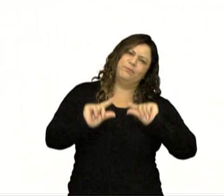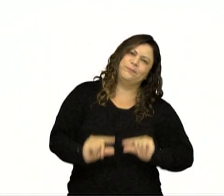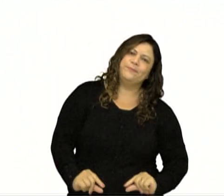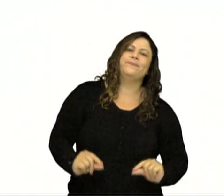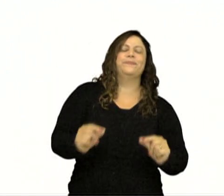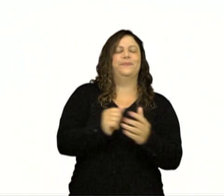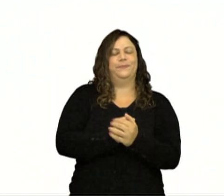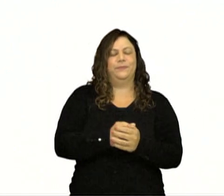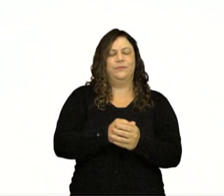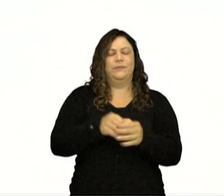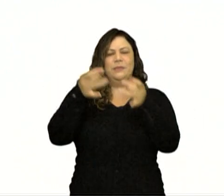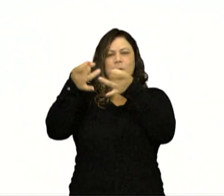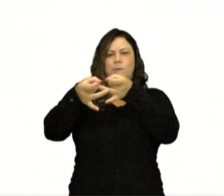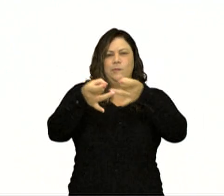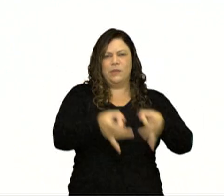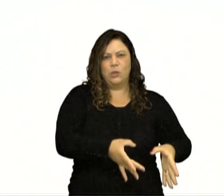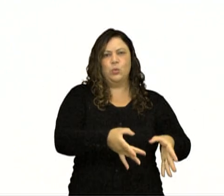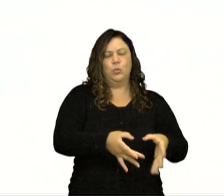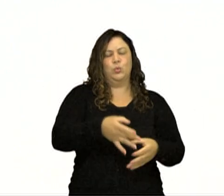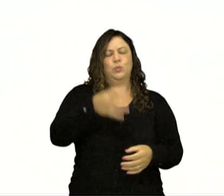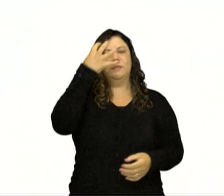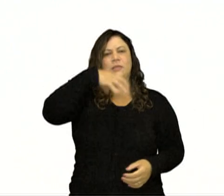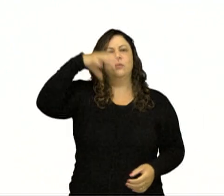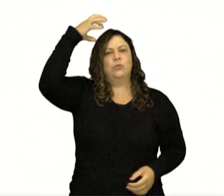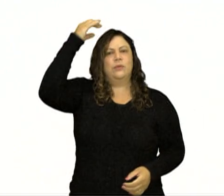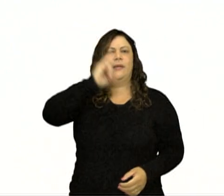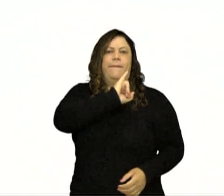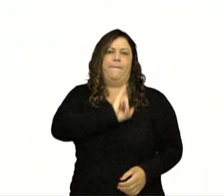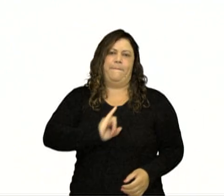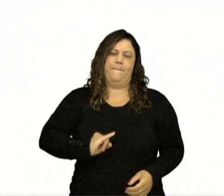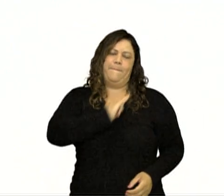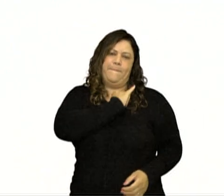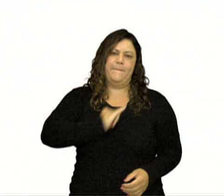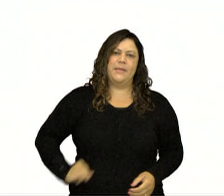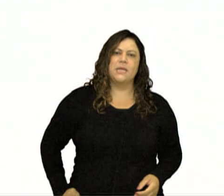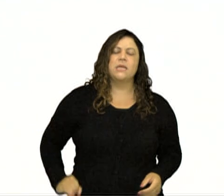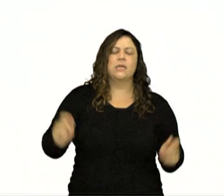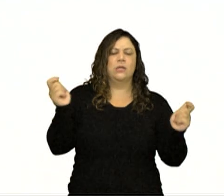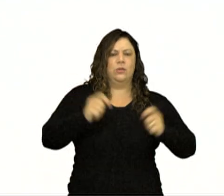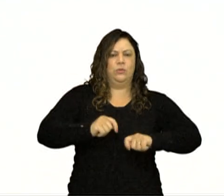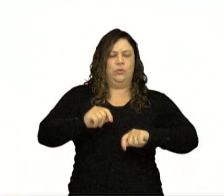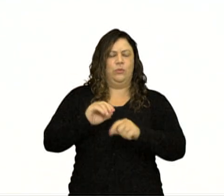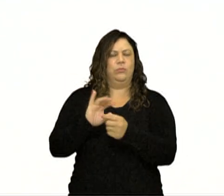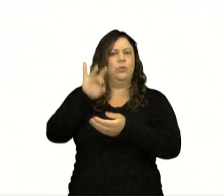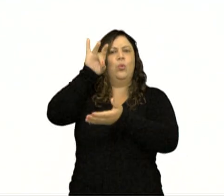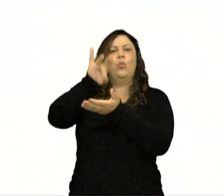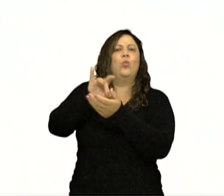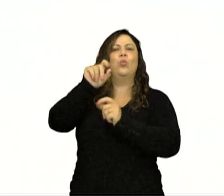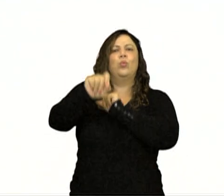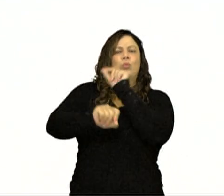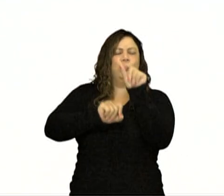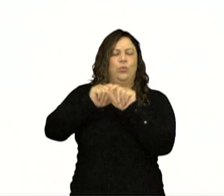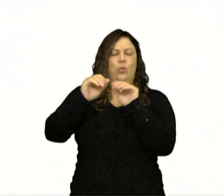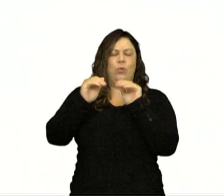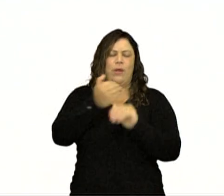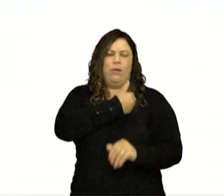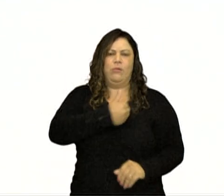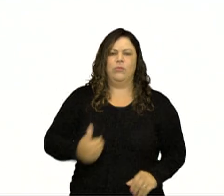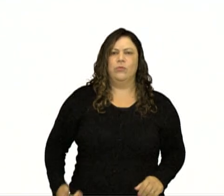imperador Guilherme II e o estabelecimento de um governo republicano que teria como entre suas